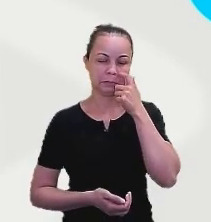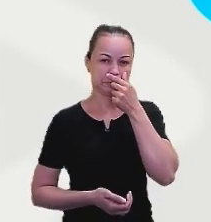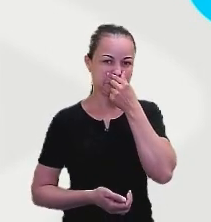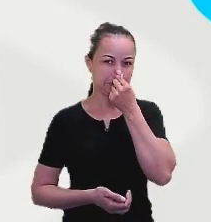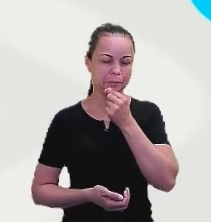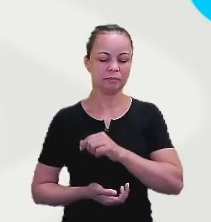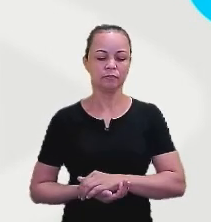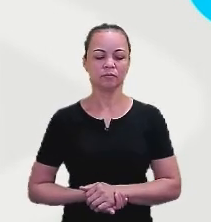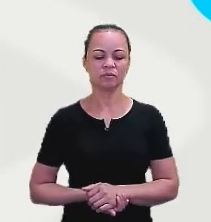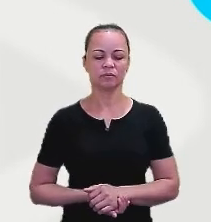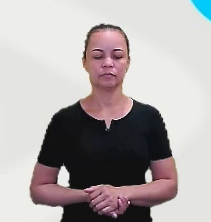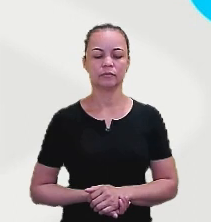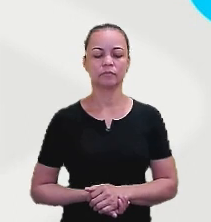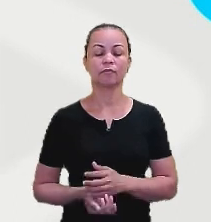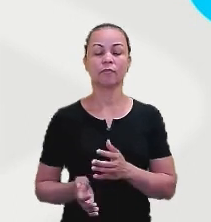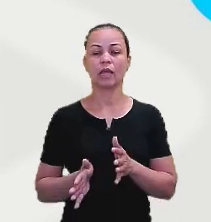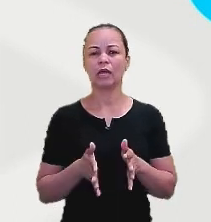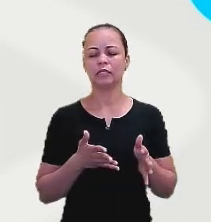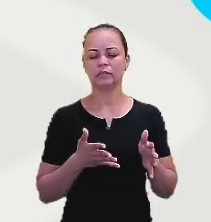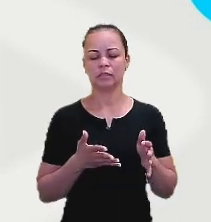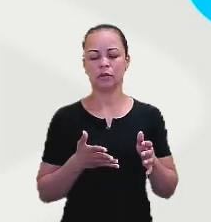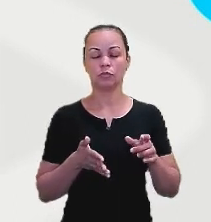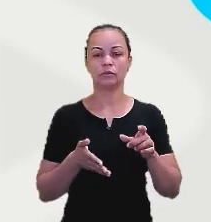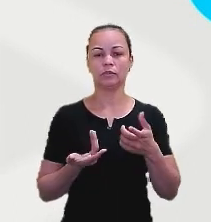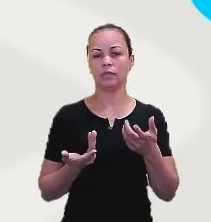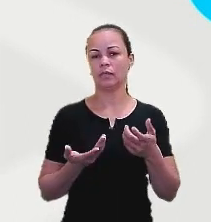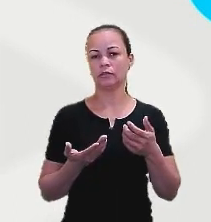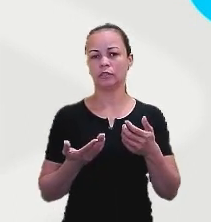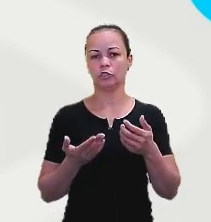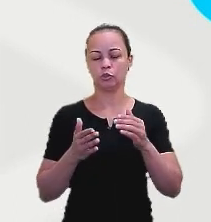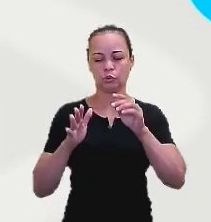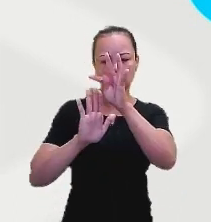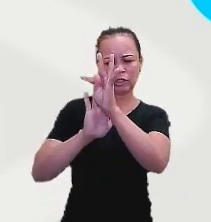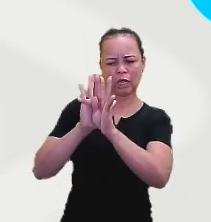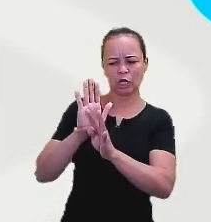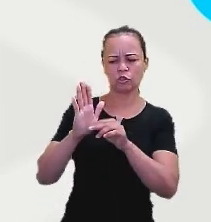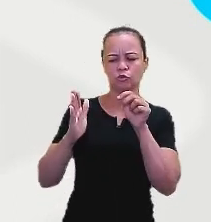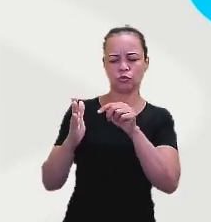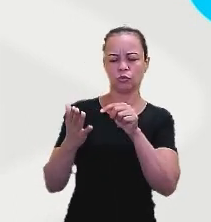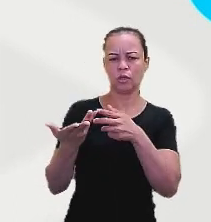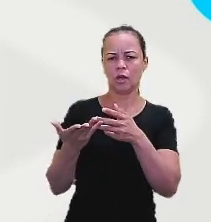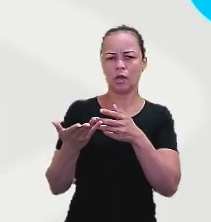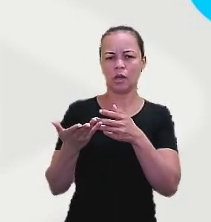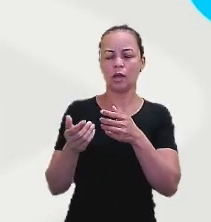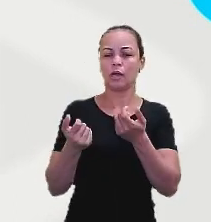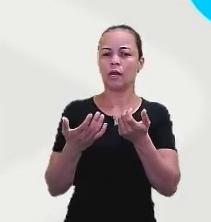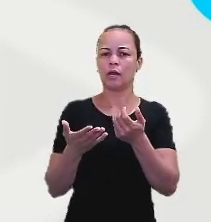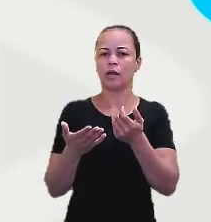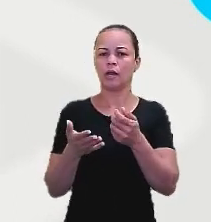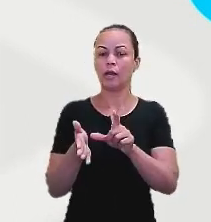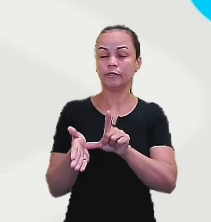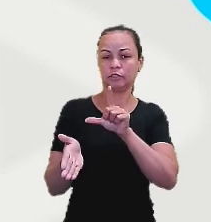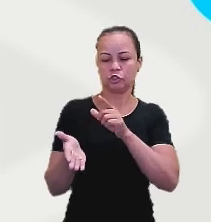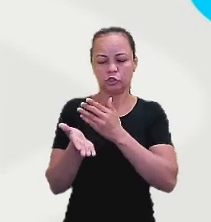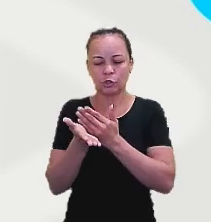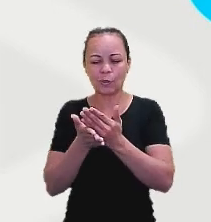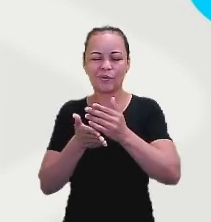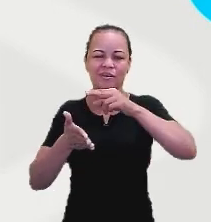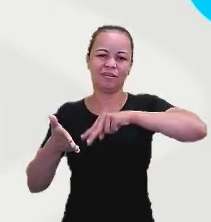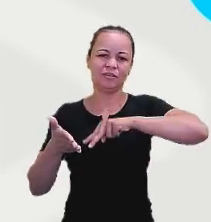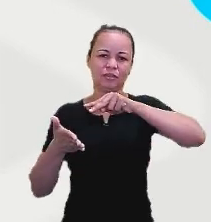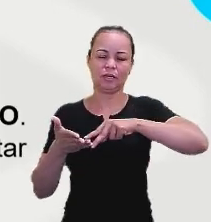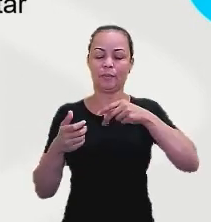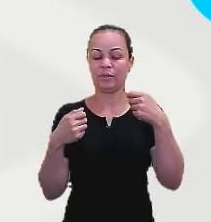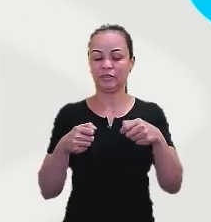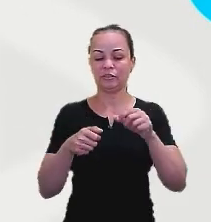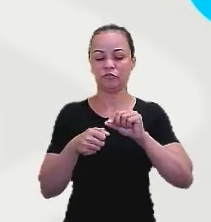Então, você está ali diante daquele texto. Antes de você começar a ler, o que é que a gente tem que fazer?